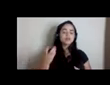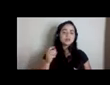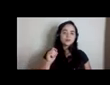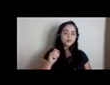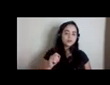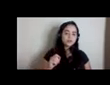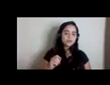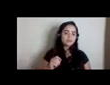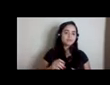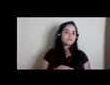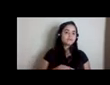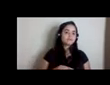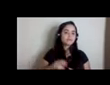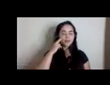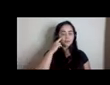pensamento divergente.